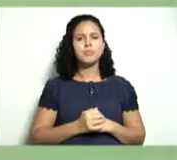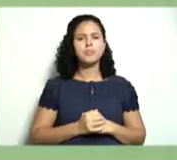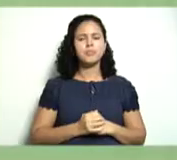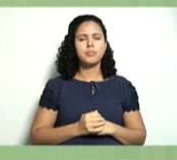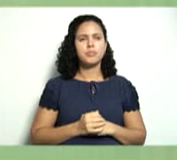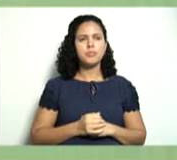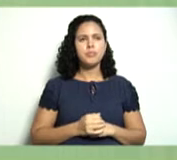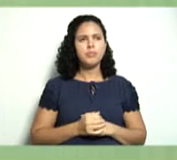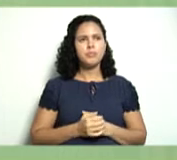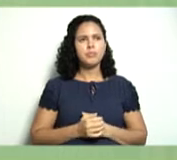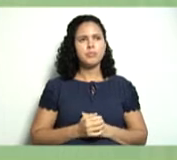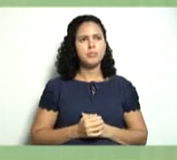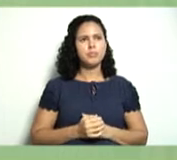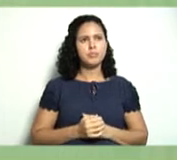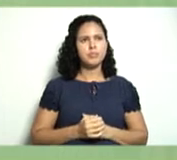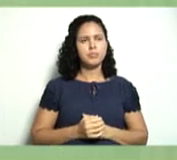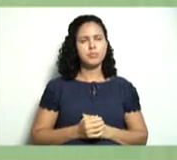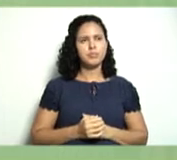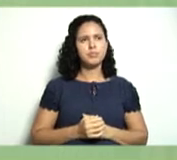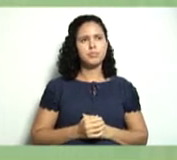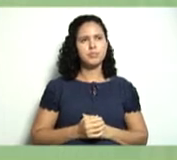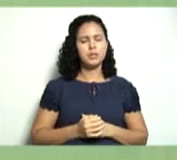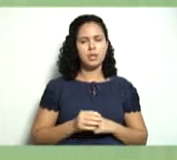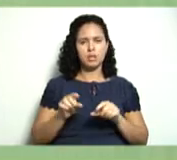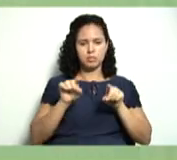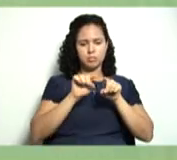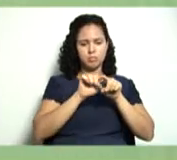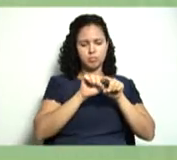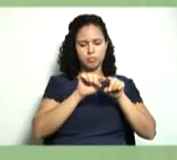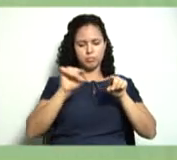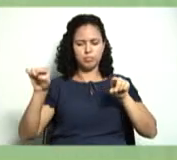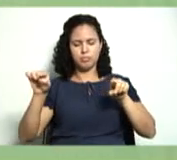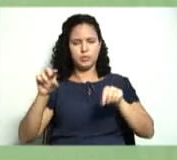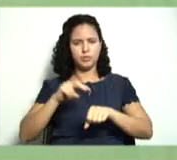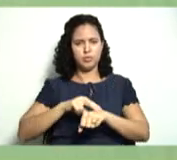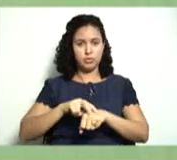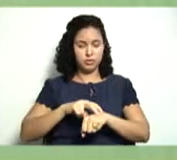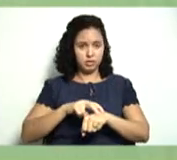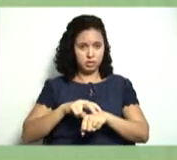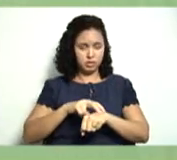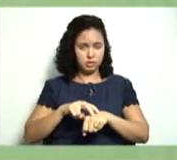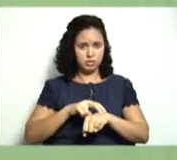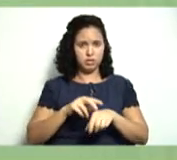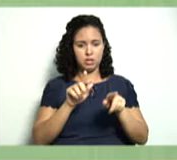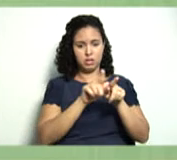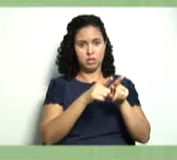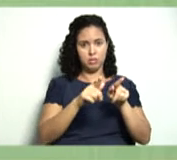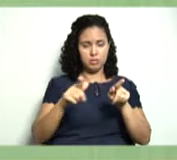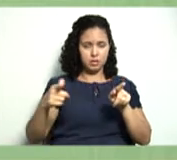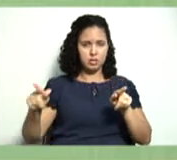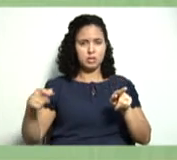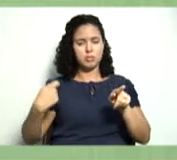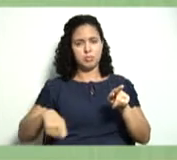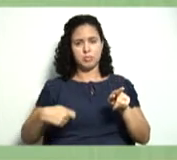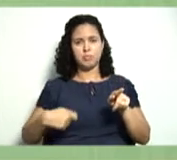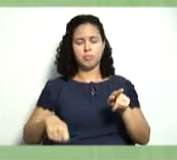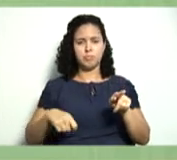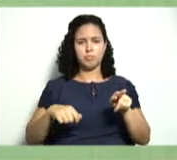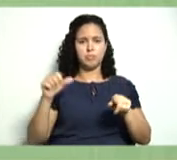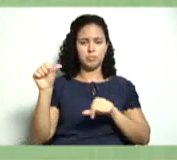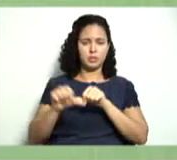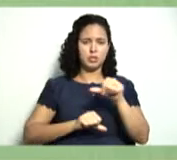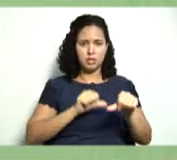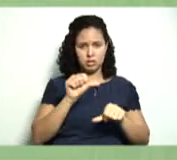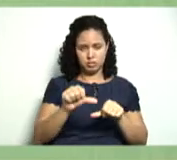aparece sublinhado em verde quer dizer o que hoje considera que há que a gramática deve ser revisada alguma concordância